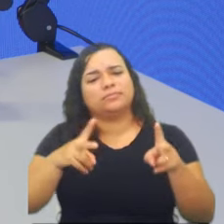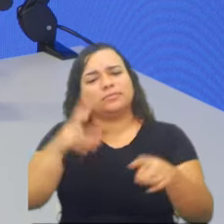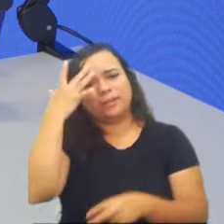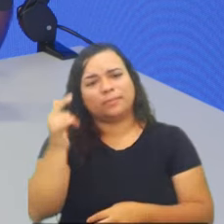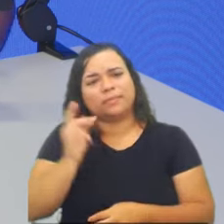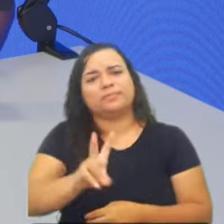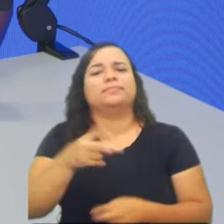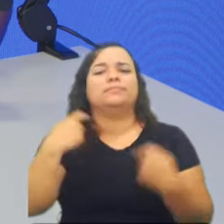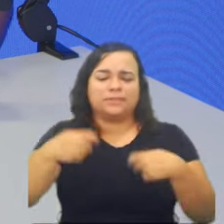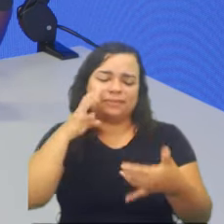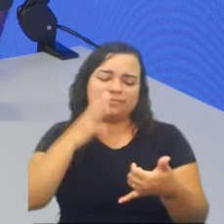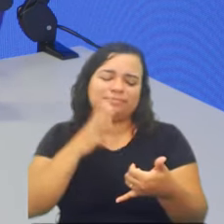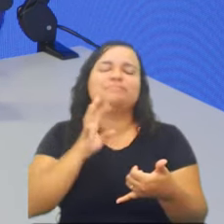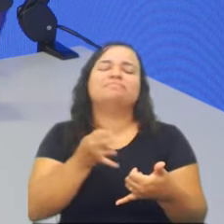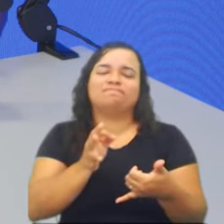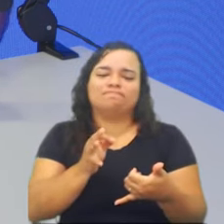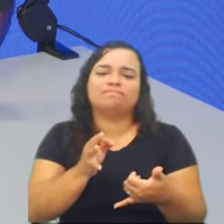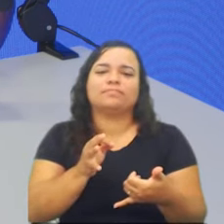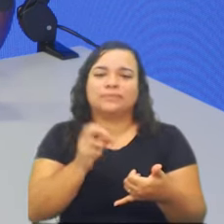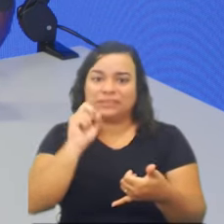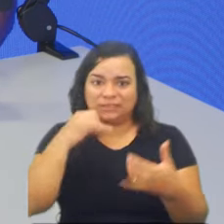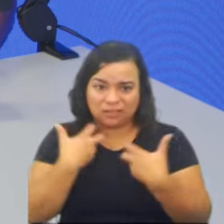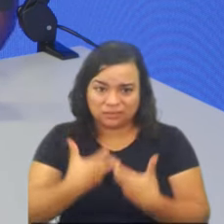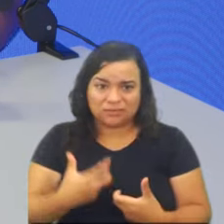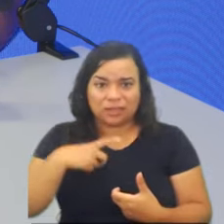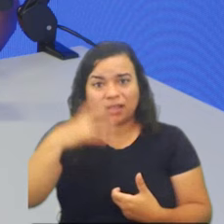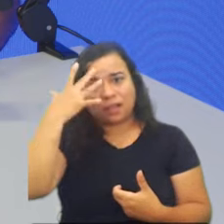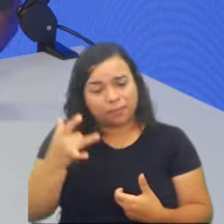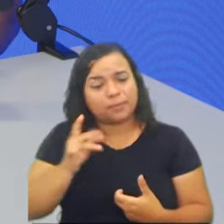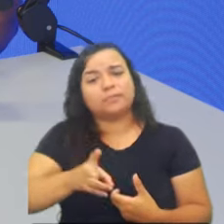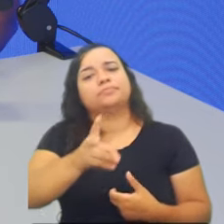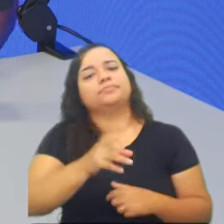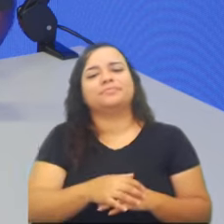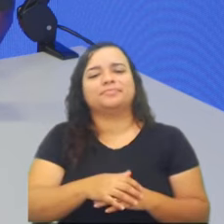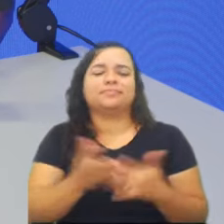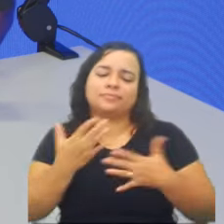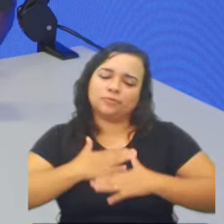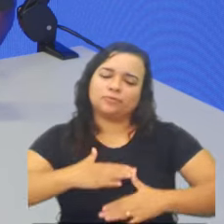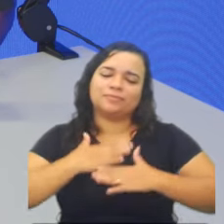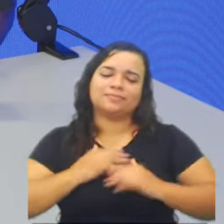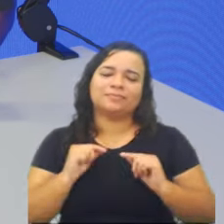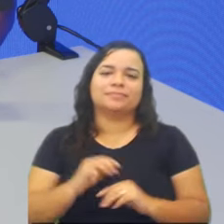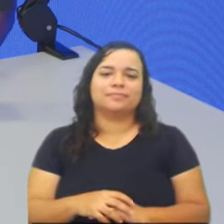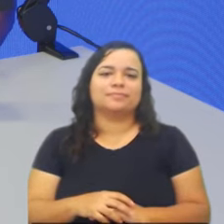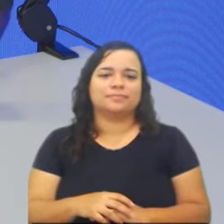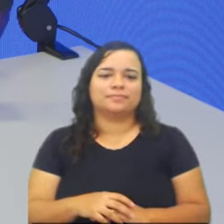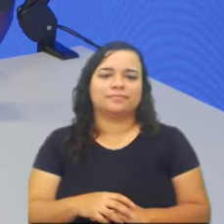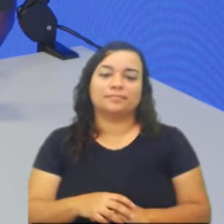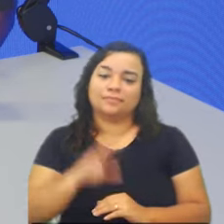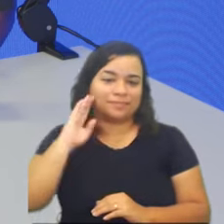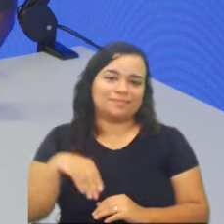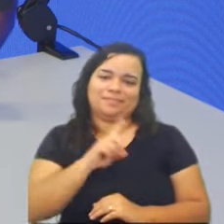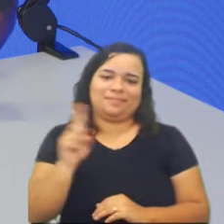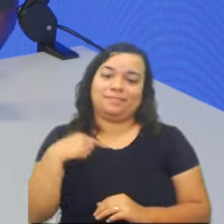eu continu era isso tava precisando ouvir né é isso não podemos que se a gente transformar uma existência a gente já tá é